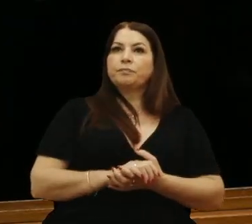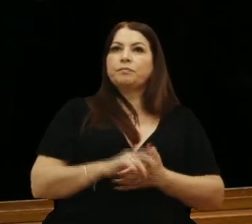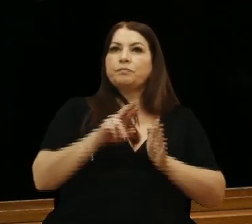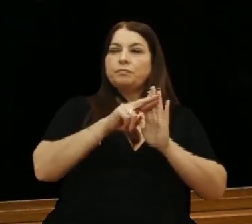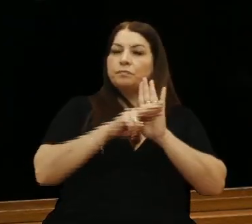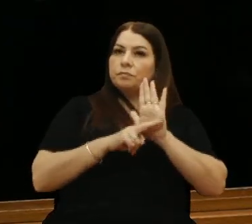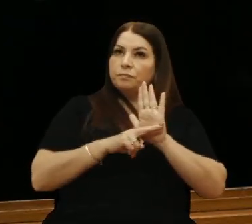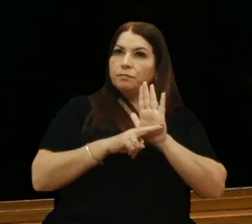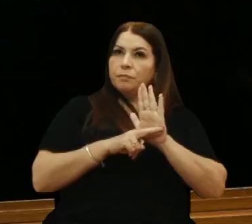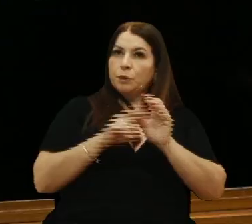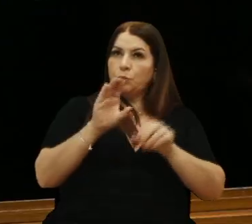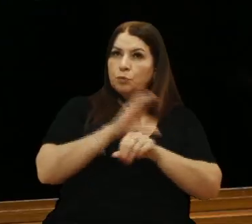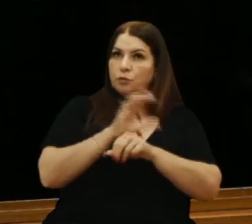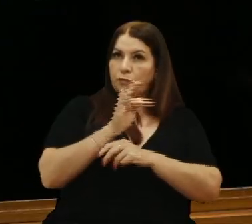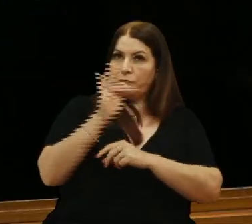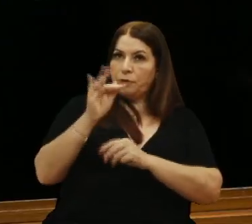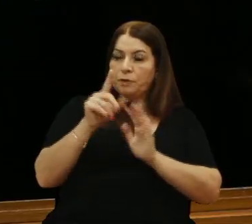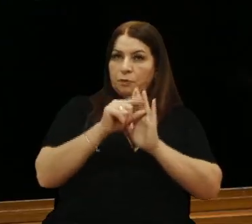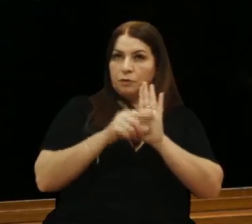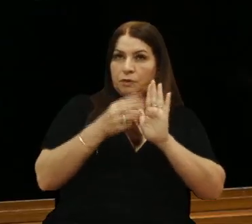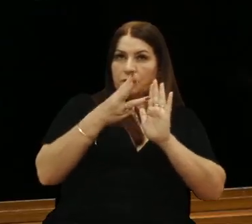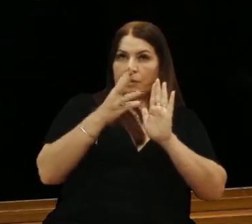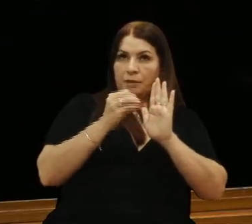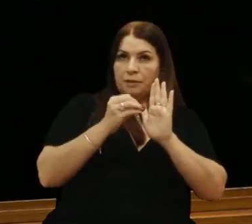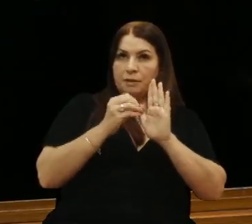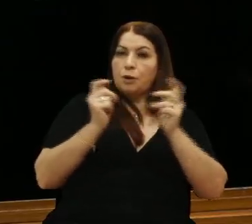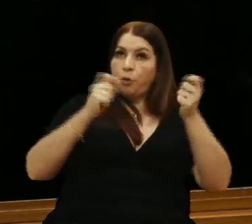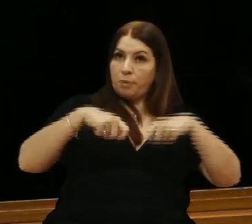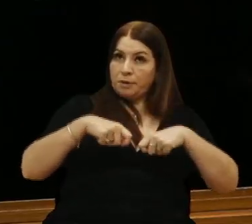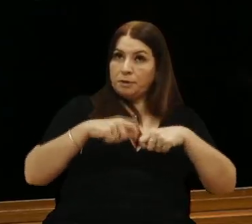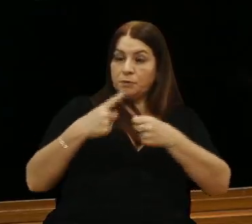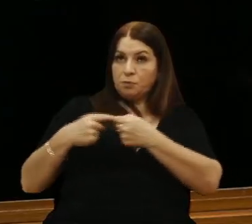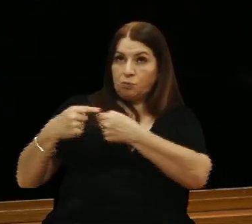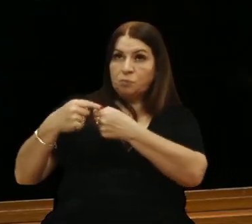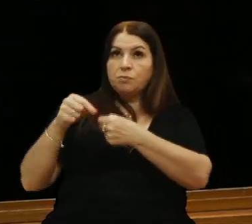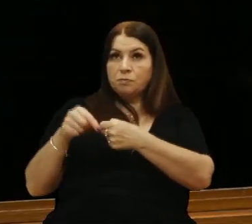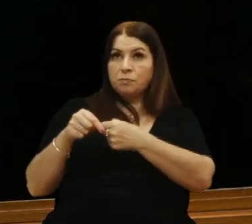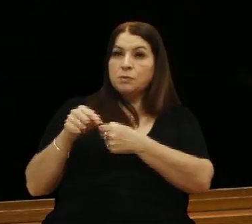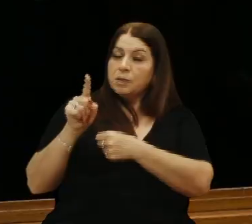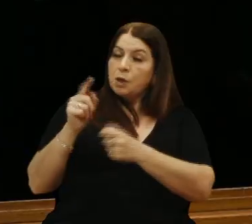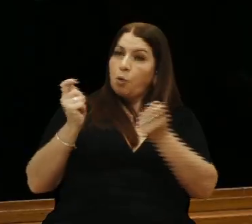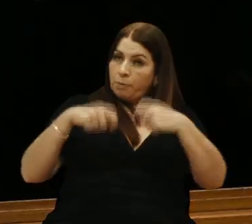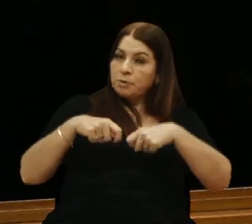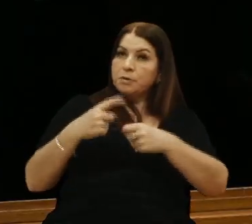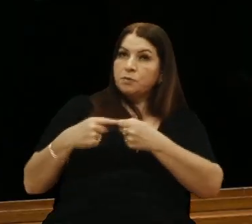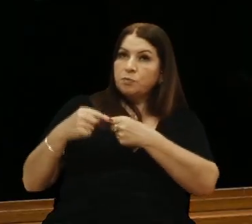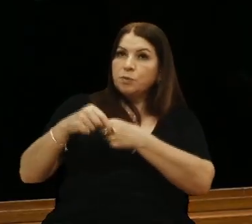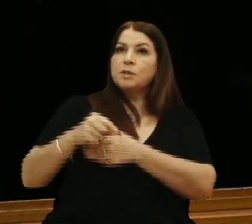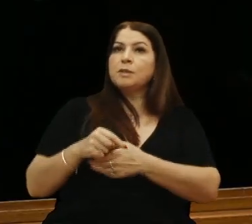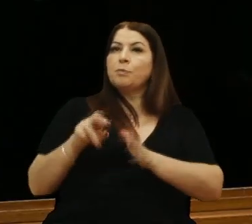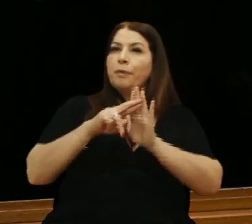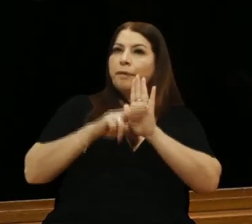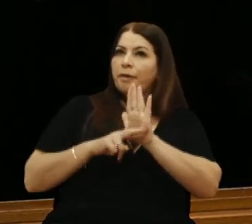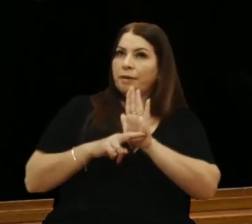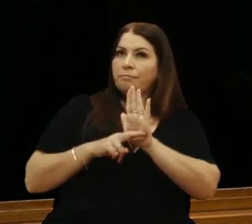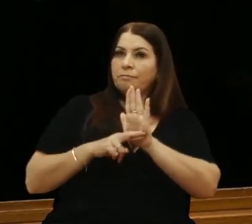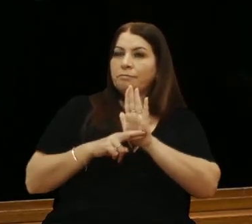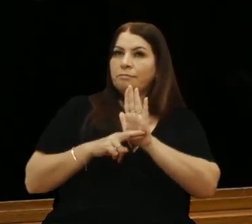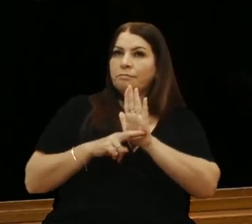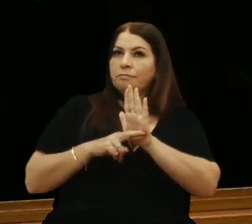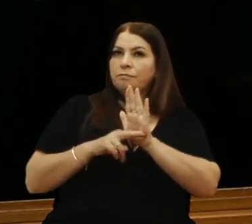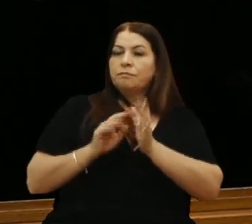norma. A Constituição Federal, no artigo 30, estabelece as competências dos municípios. E é competência do município regrar